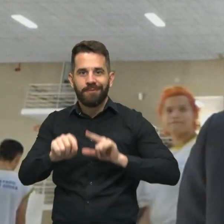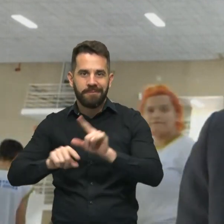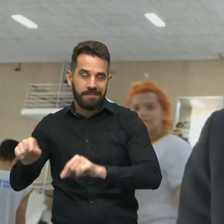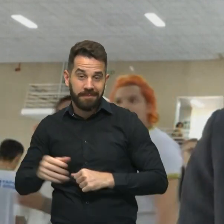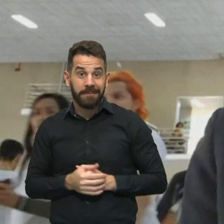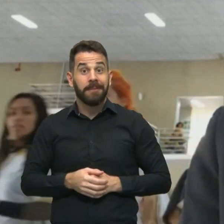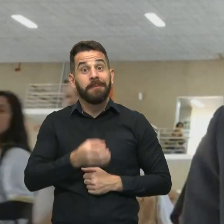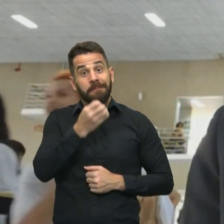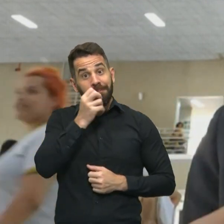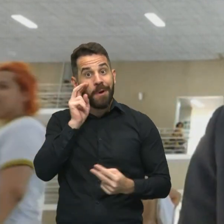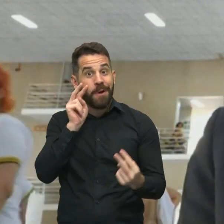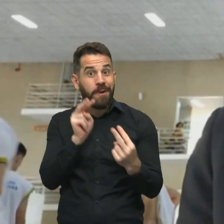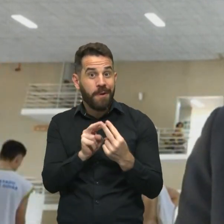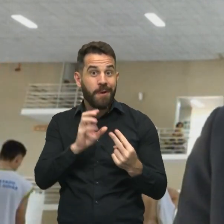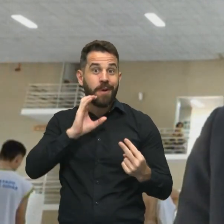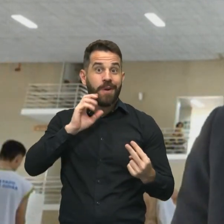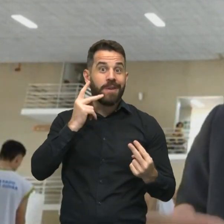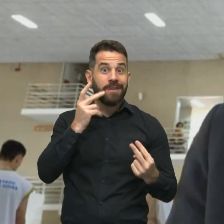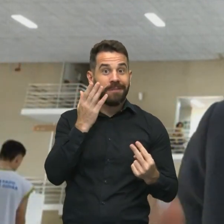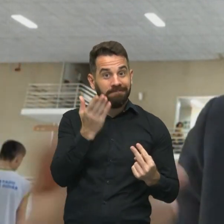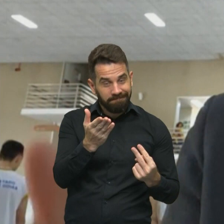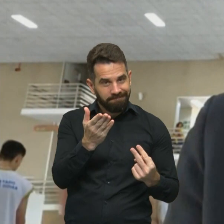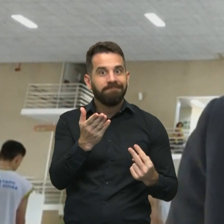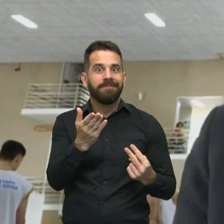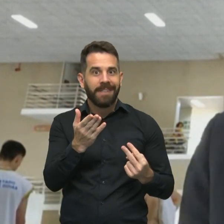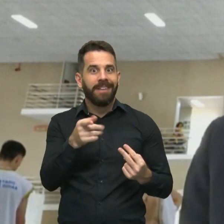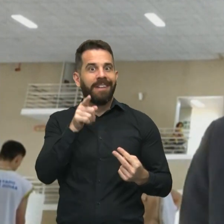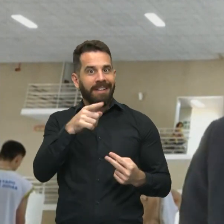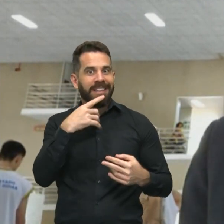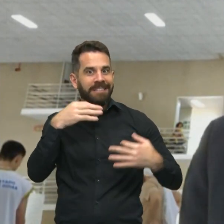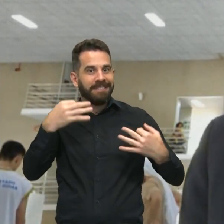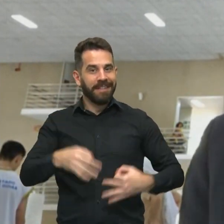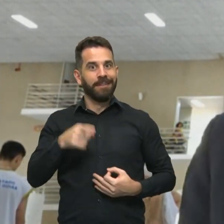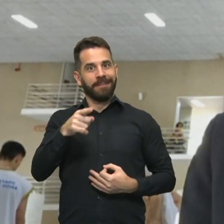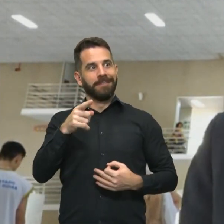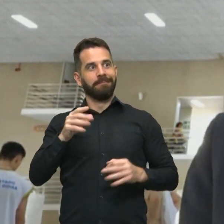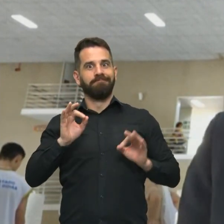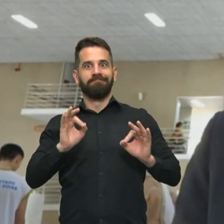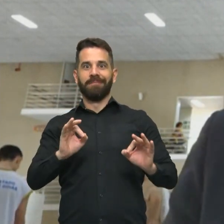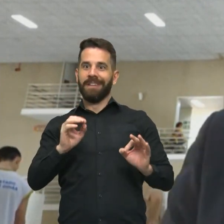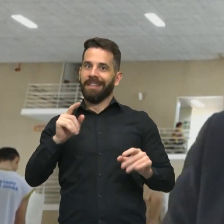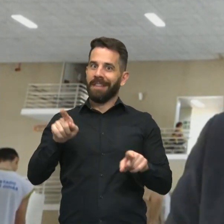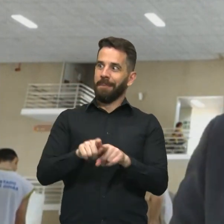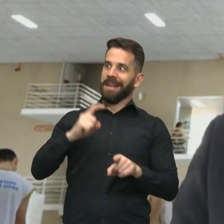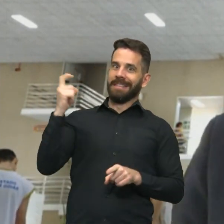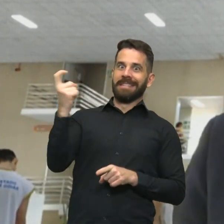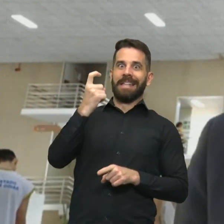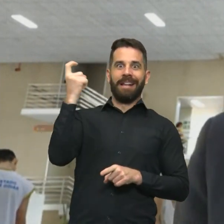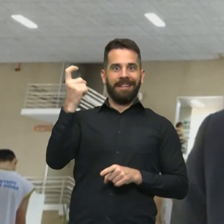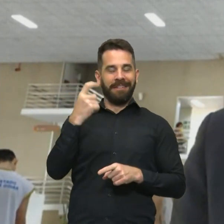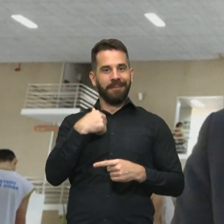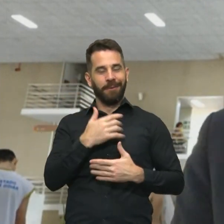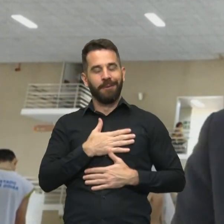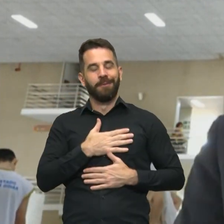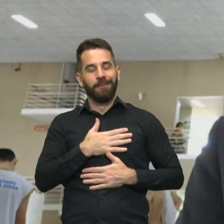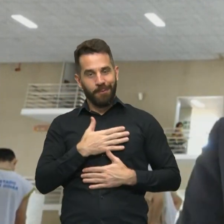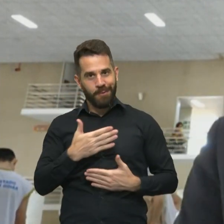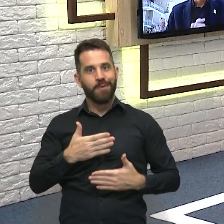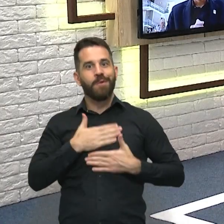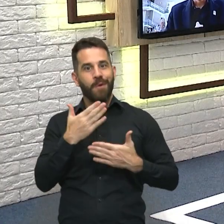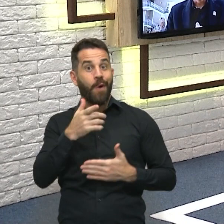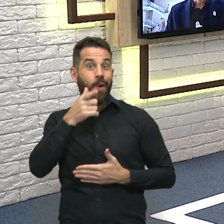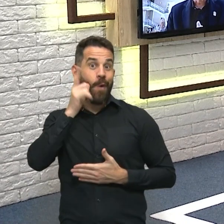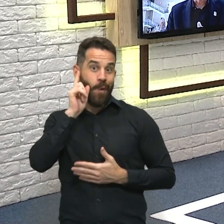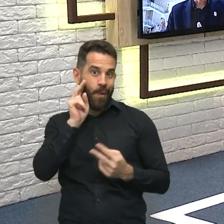já tem você como uma grande pessoa, descobriu que você também é uma pessoa grande. Né? Com a satisfação vê-lo ontem aqui. Satisfação minha também.